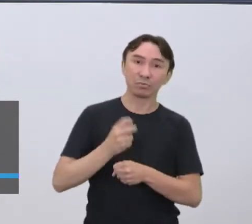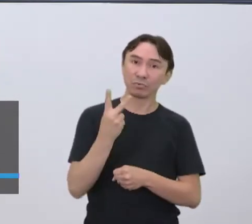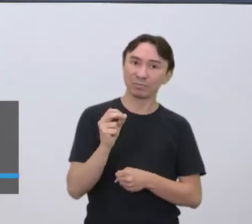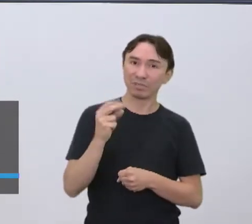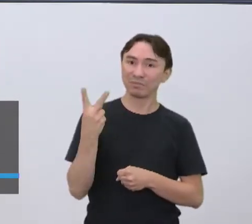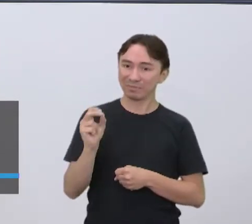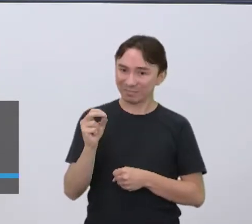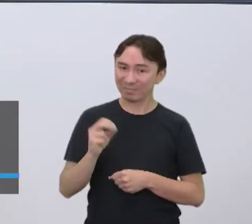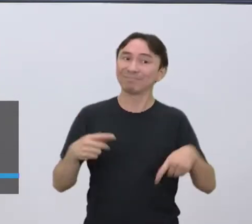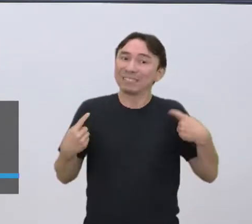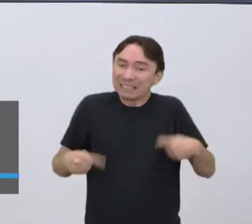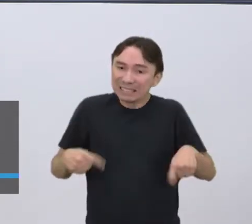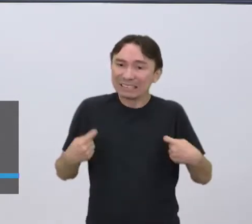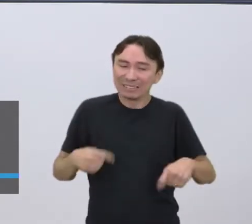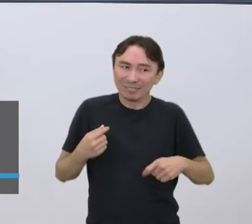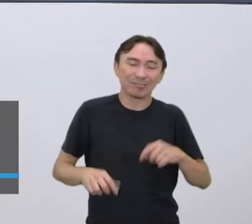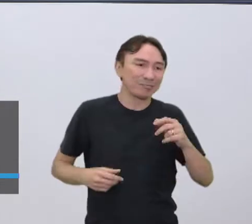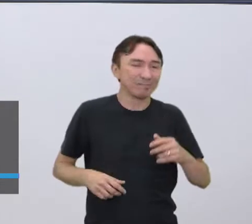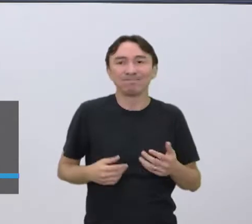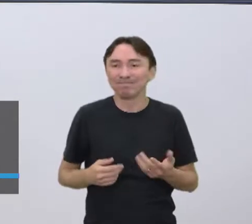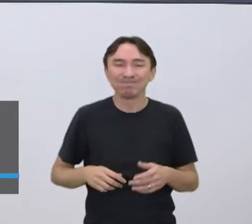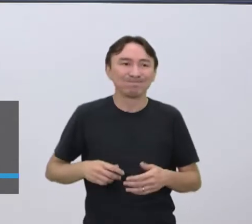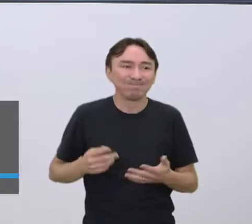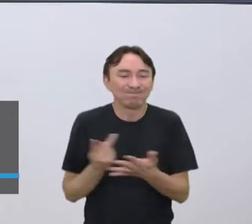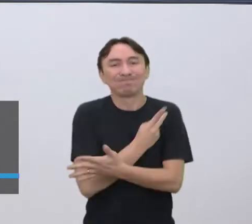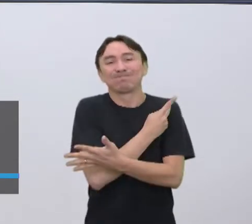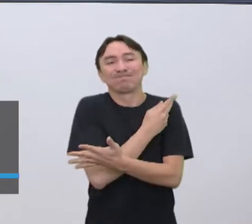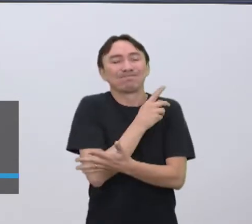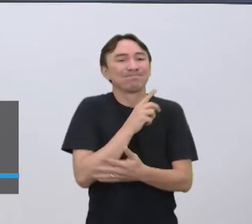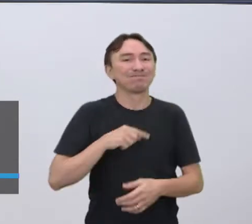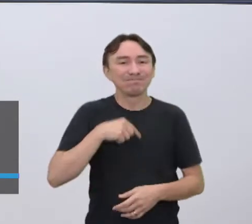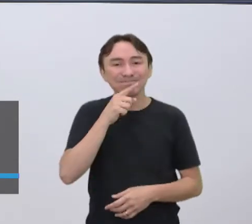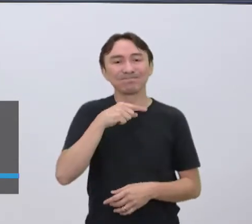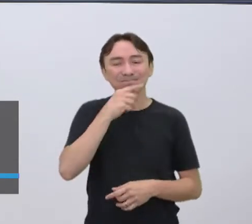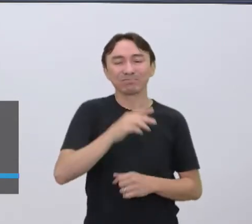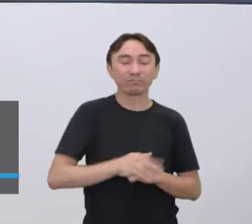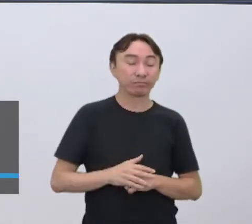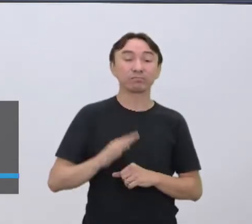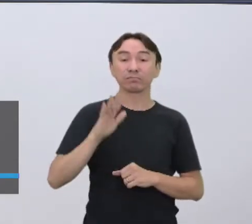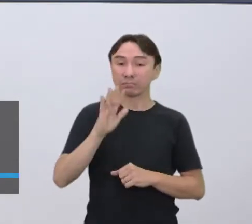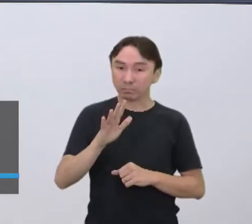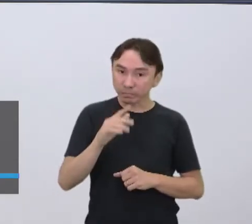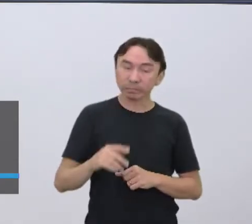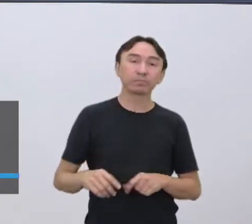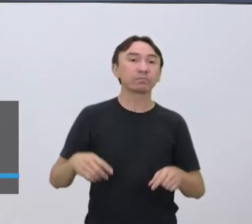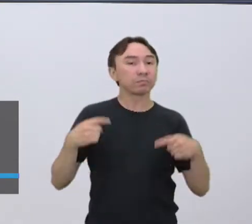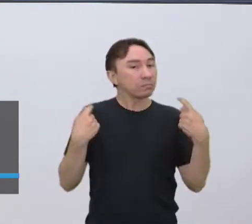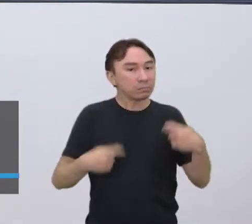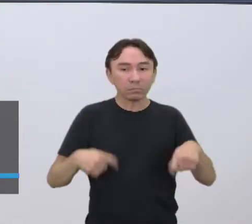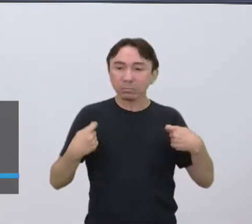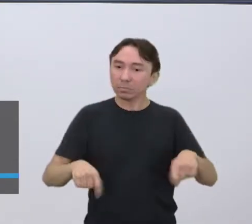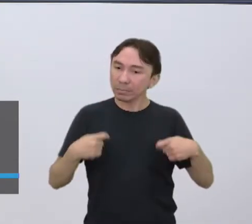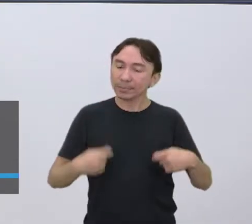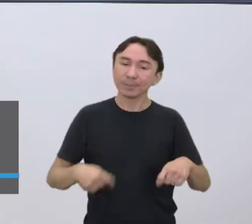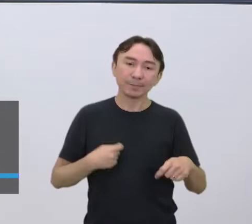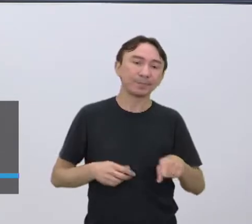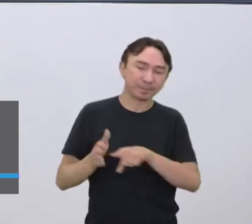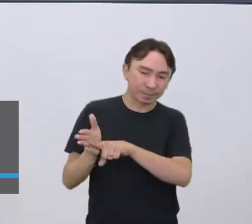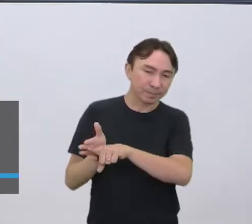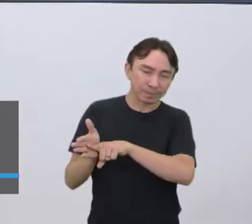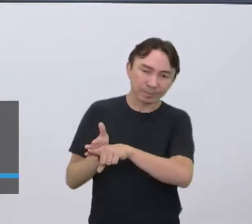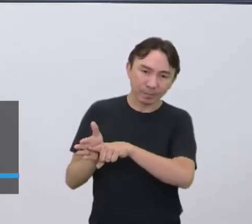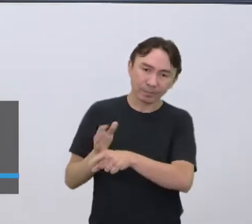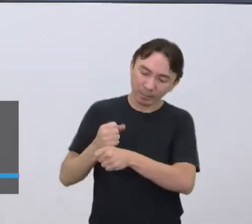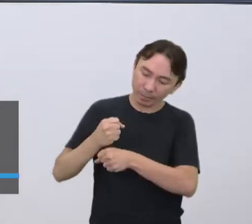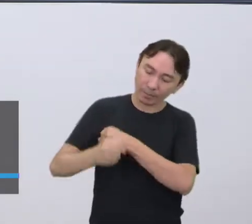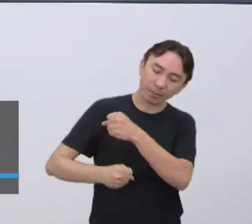da pandemia, né? Mas a periodicidade aí da pesquisa censitária, né, do censo demográfico aqui no Brasil é de 10 em 10 anos. E por